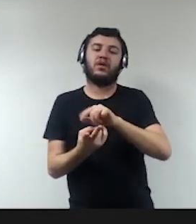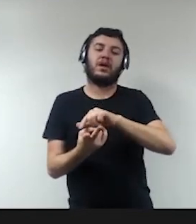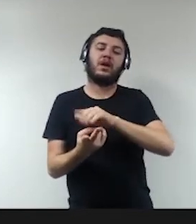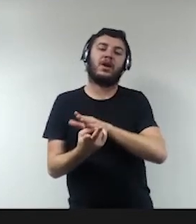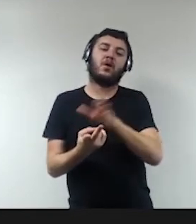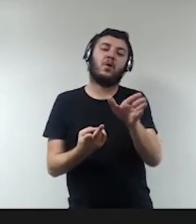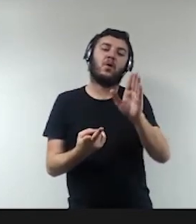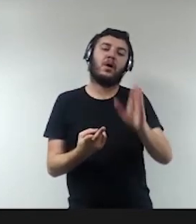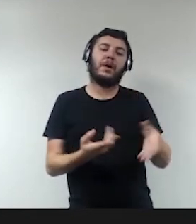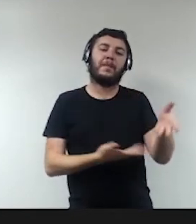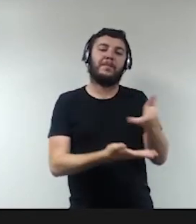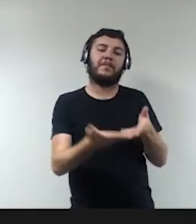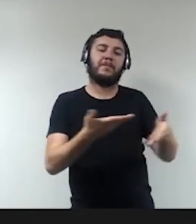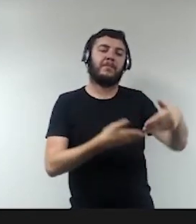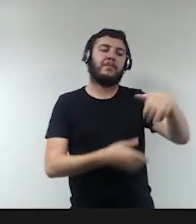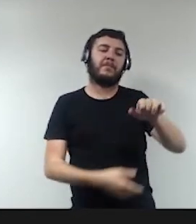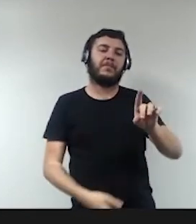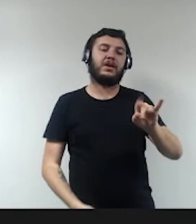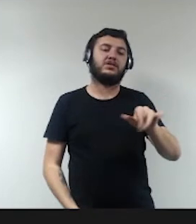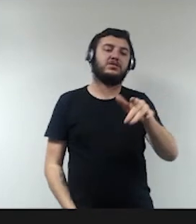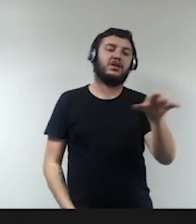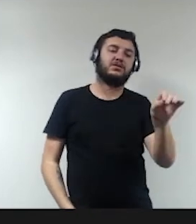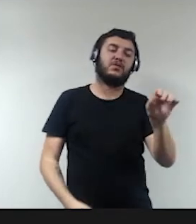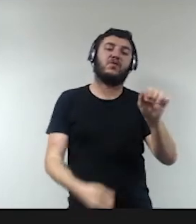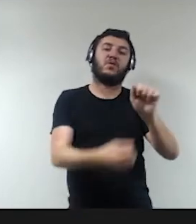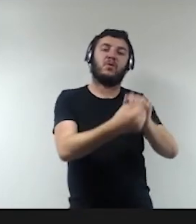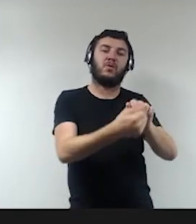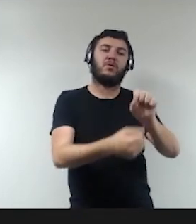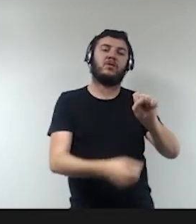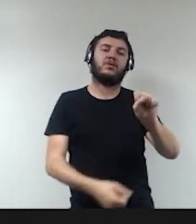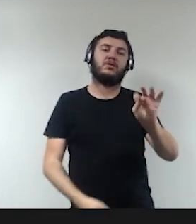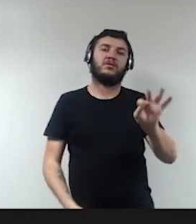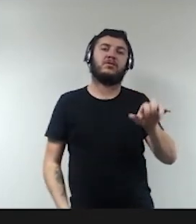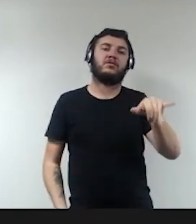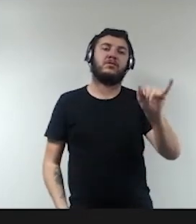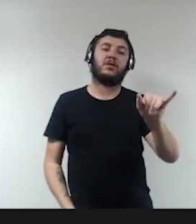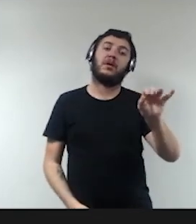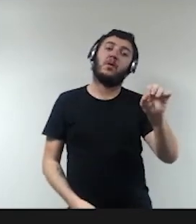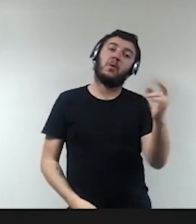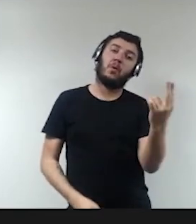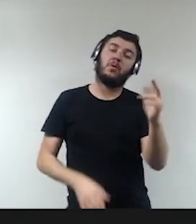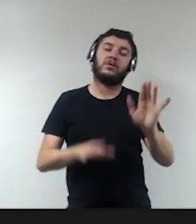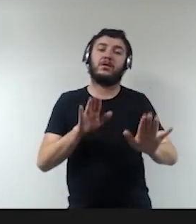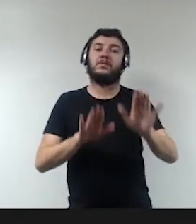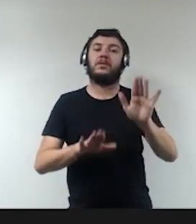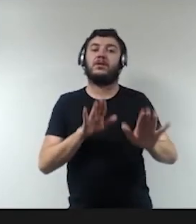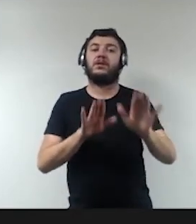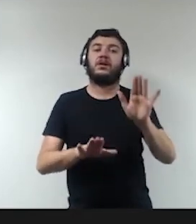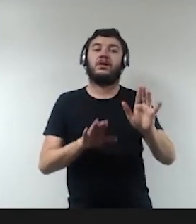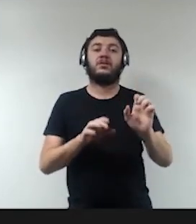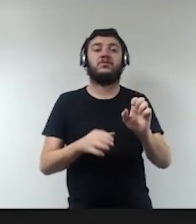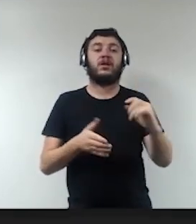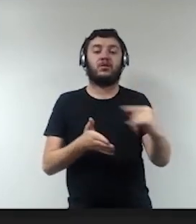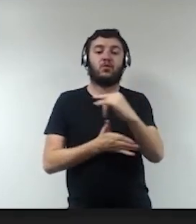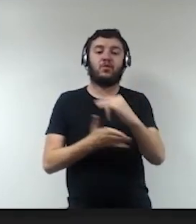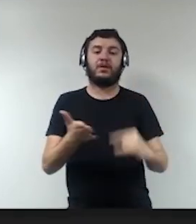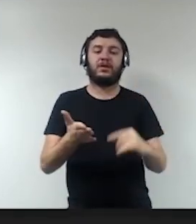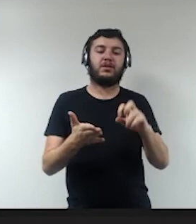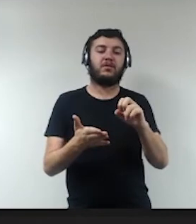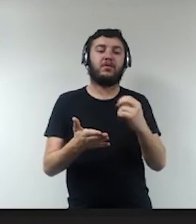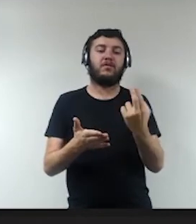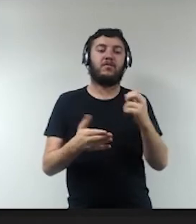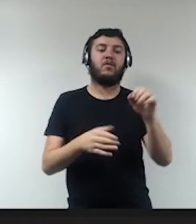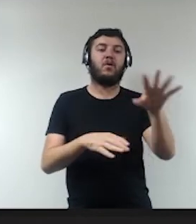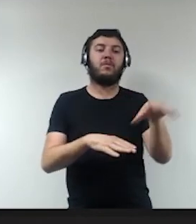mediação com o stay, ou, dependendo do caso ausente, alguma documentação, eu já encaminho para essa